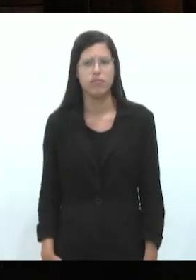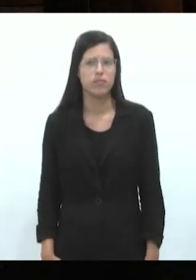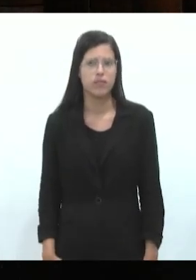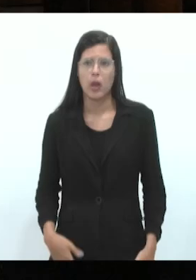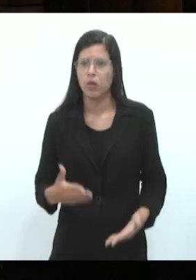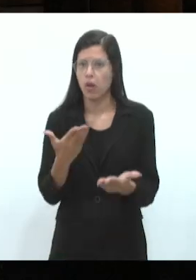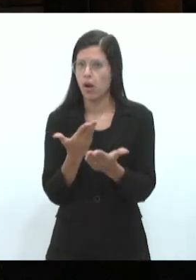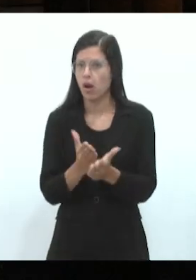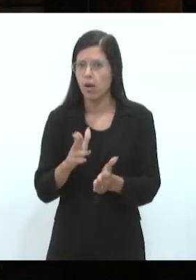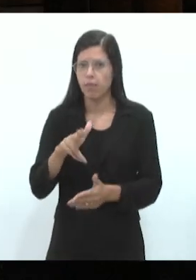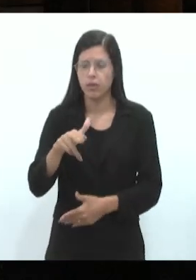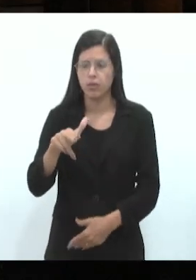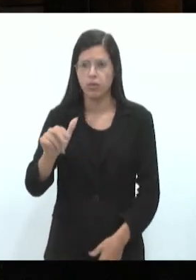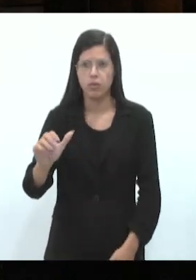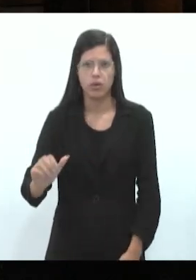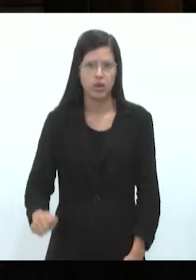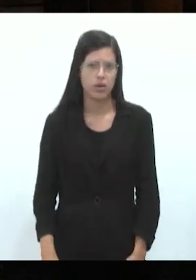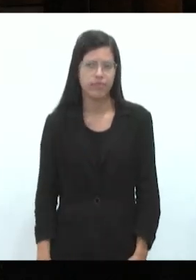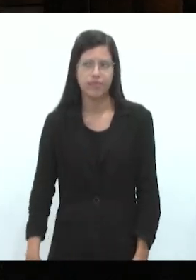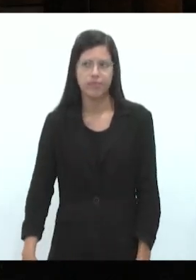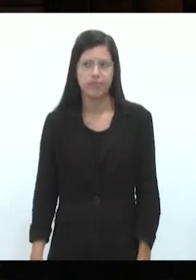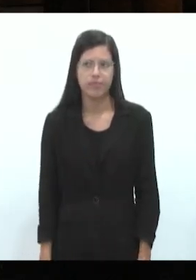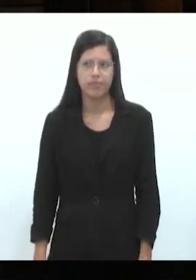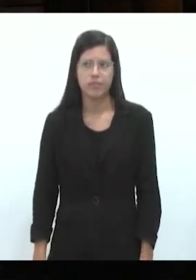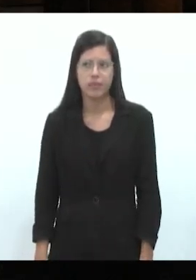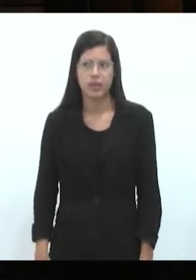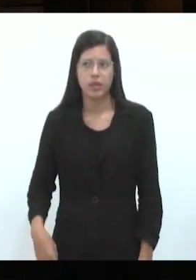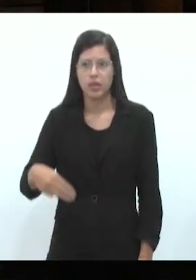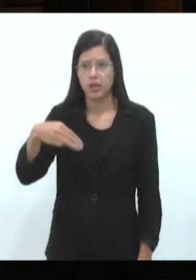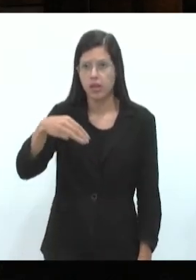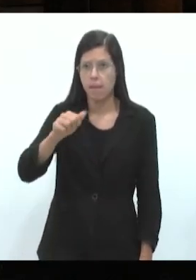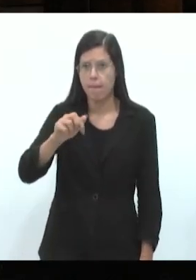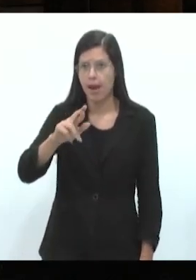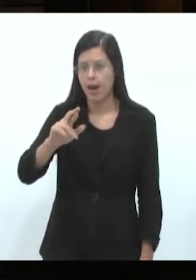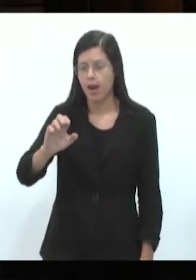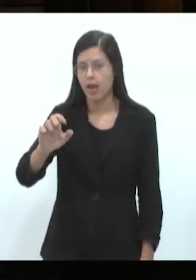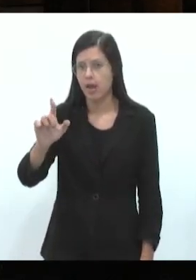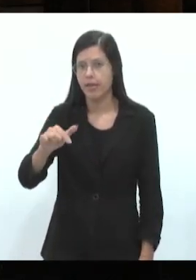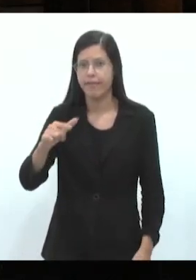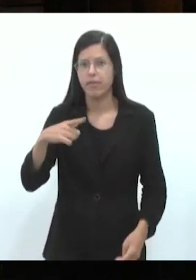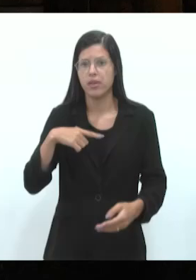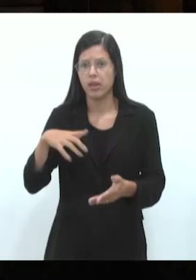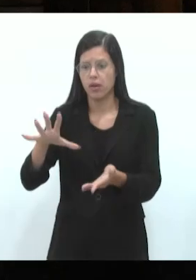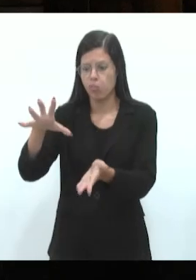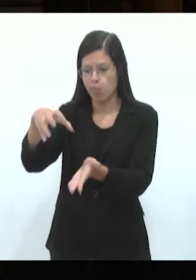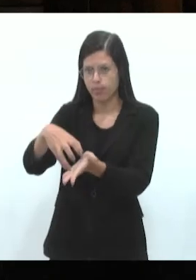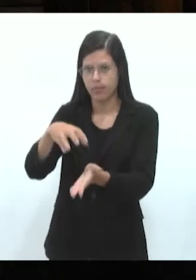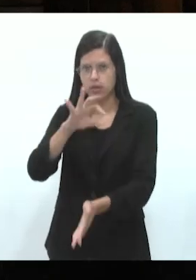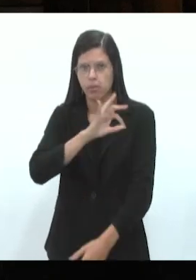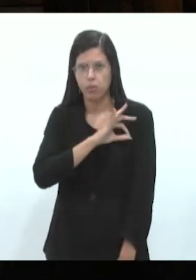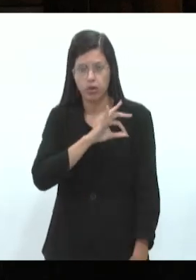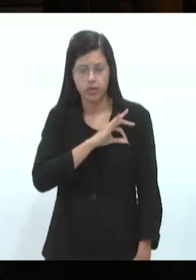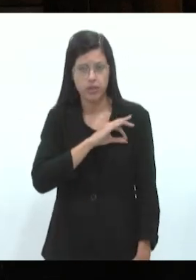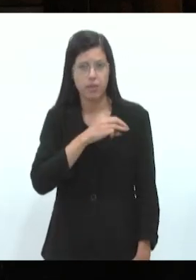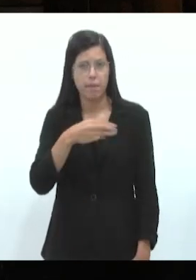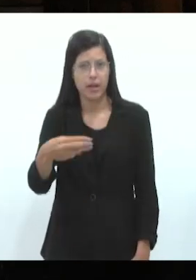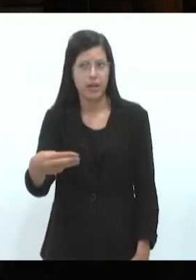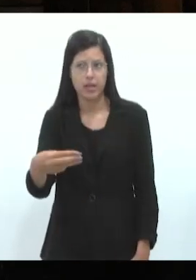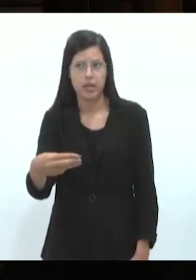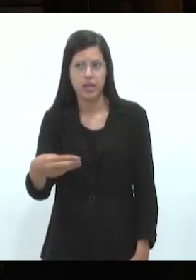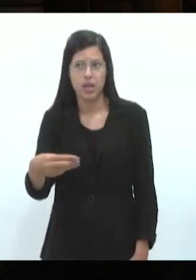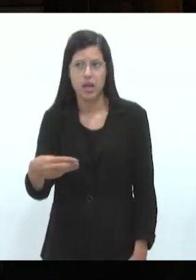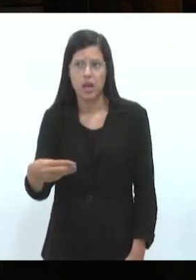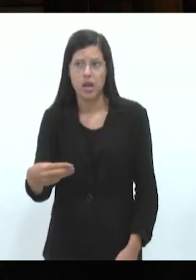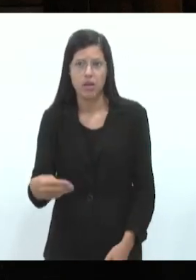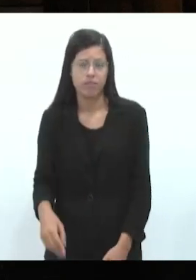cessa. Na Maré tem um batalhão da Polícia Militar do lado da Maré. Ela está entre Brasil